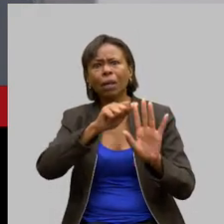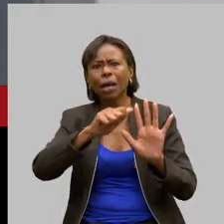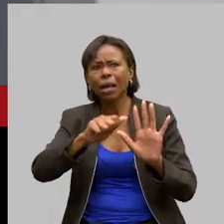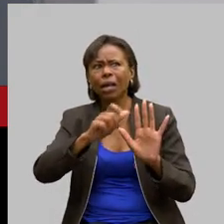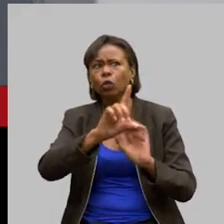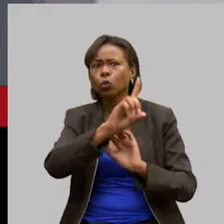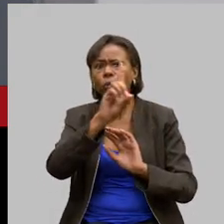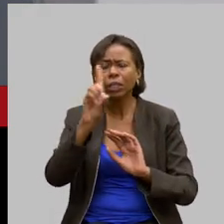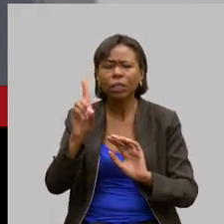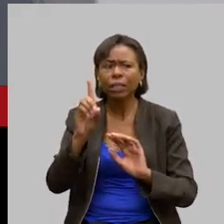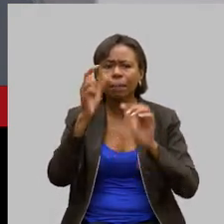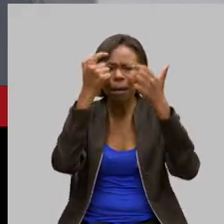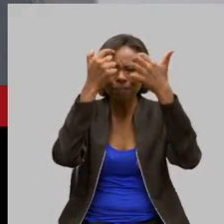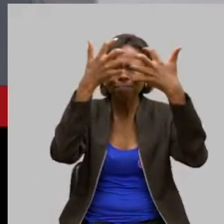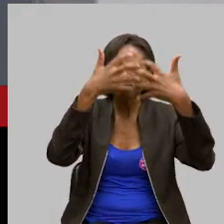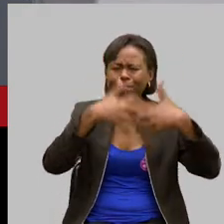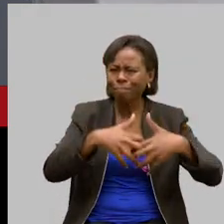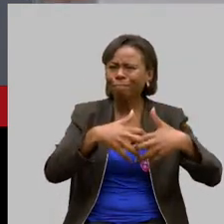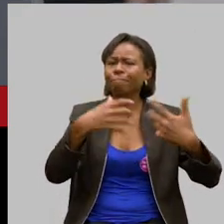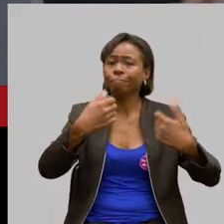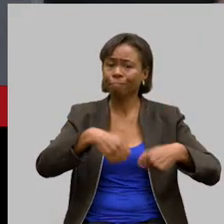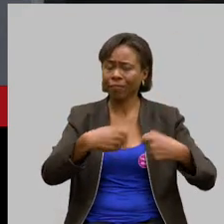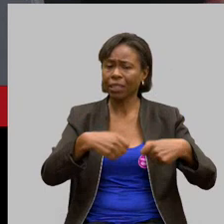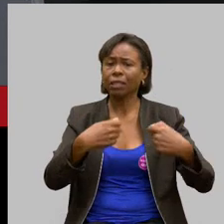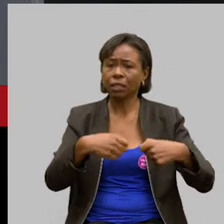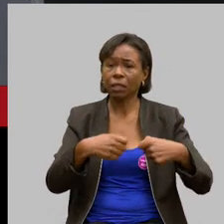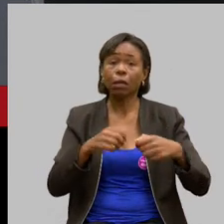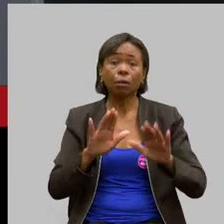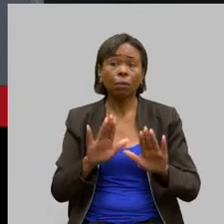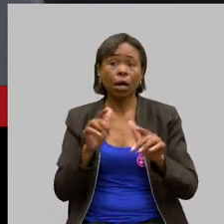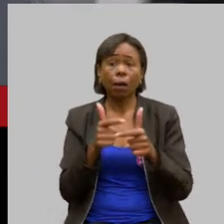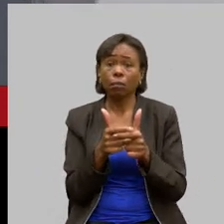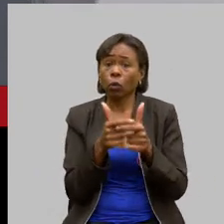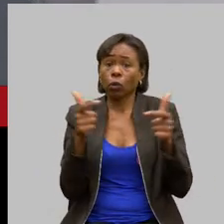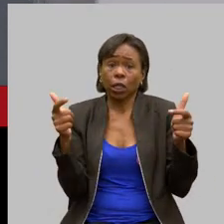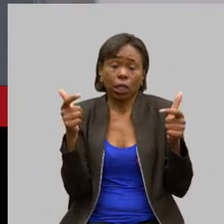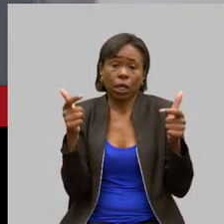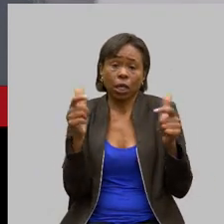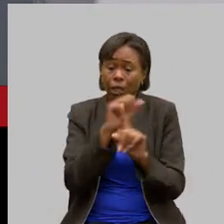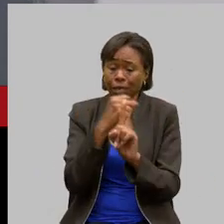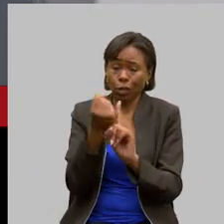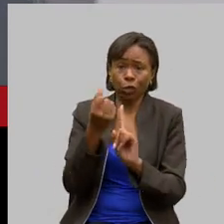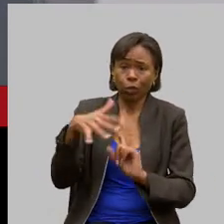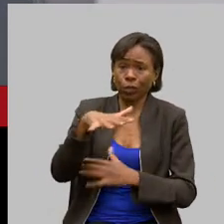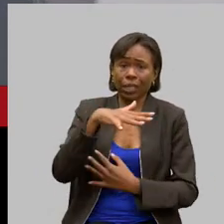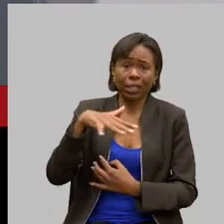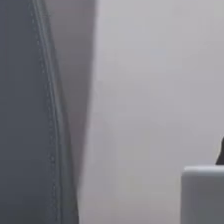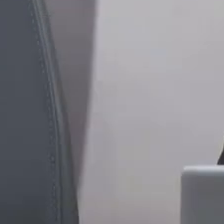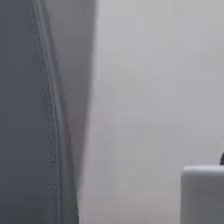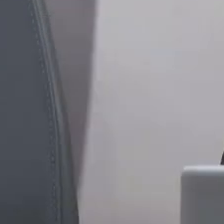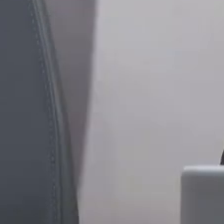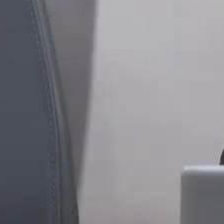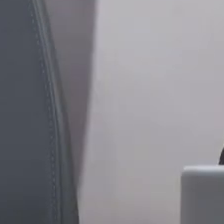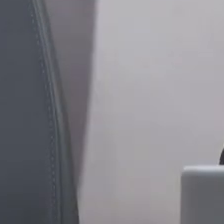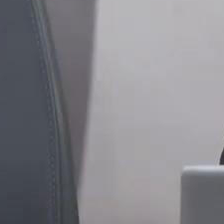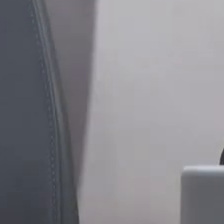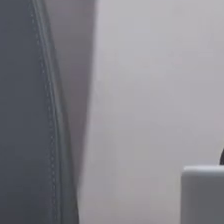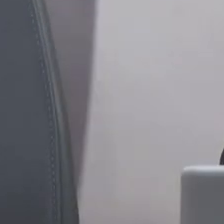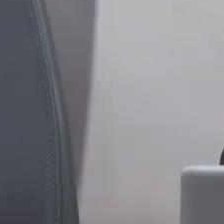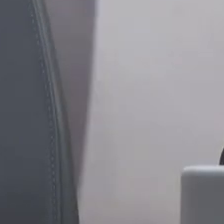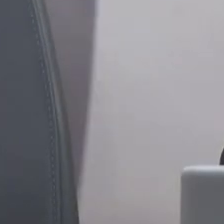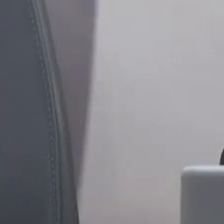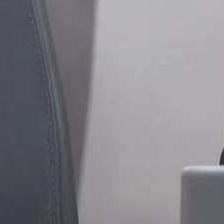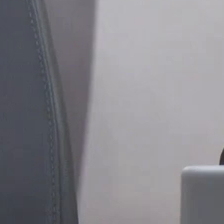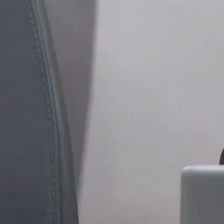reflexão A grande maioria da nossa sociedade não conhece o autismo por isso as